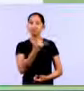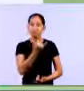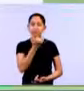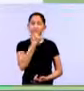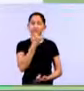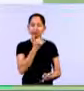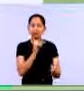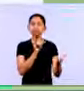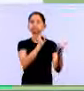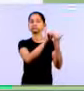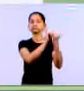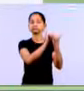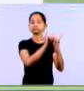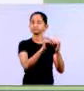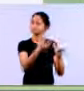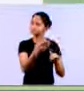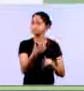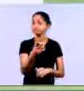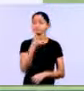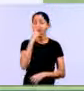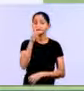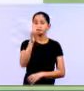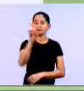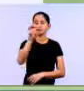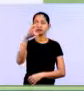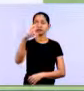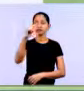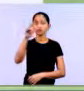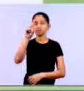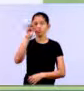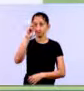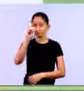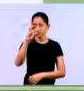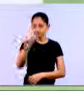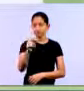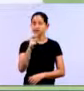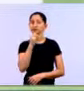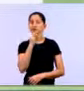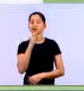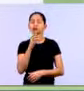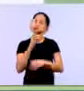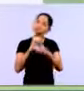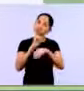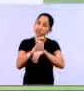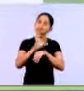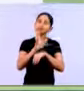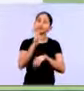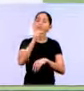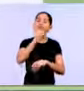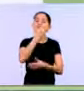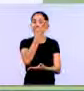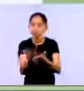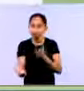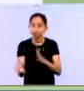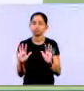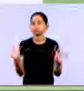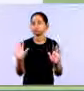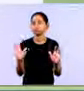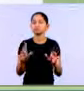sujeito passivo. A decadência, quando o Estado perde o direito de instituir o tributo.